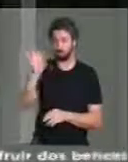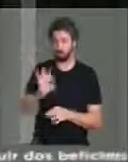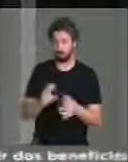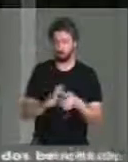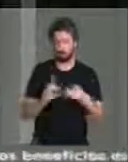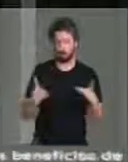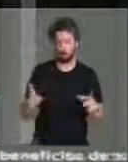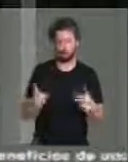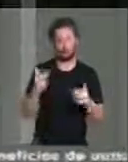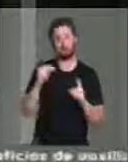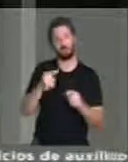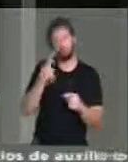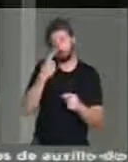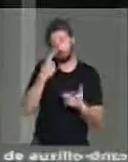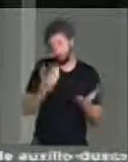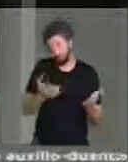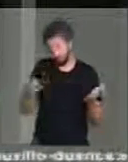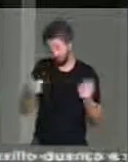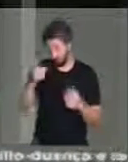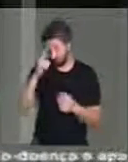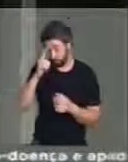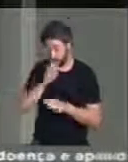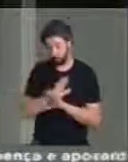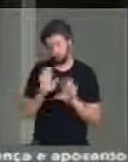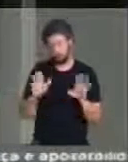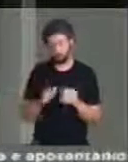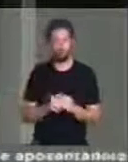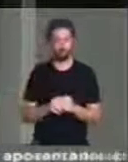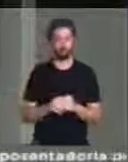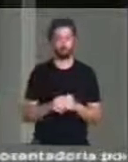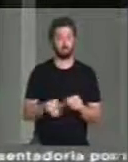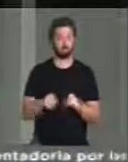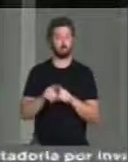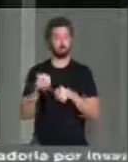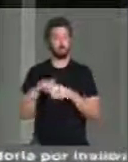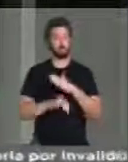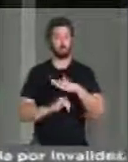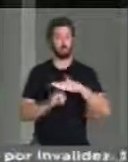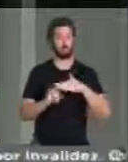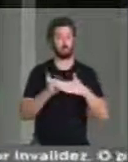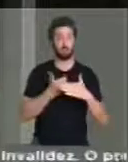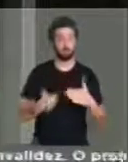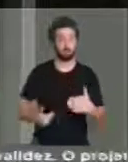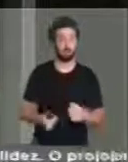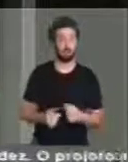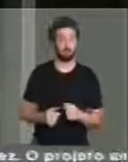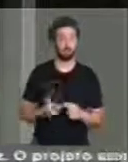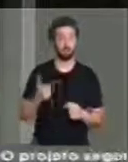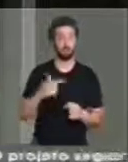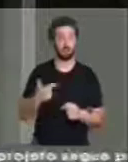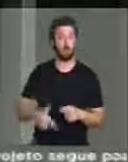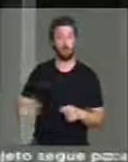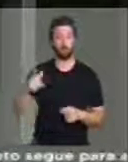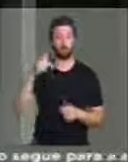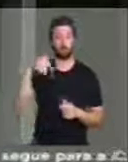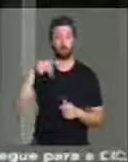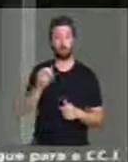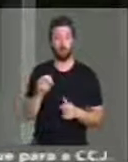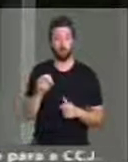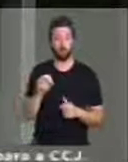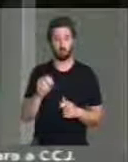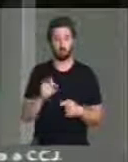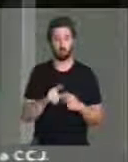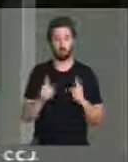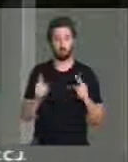democrático, como se vê cotidianamente, inclusive no plano das instituições. Nós tivemos outro tipo de plano,